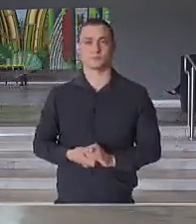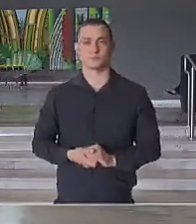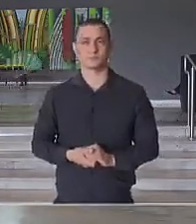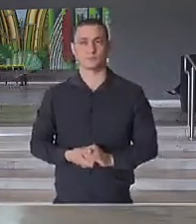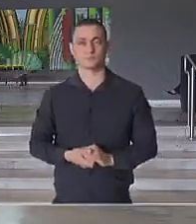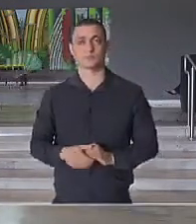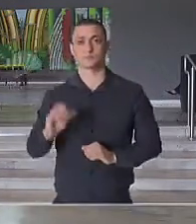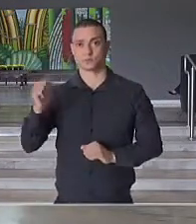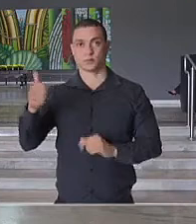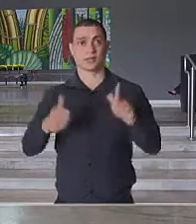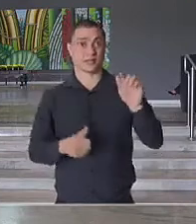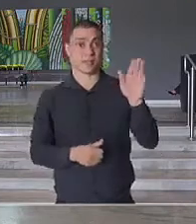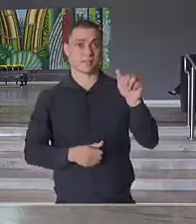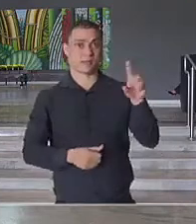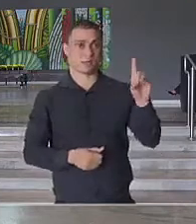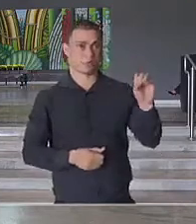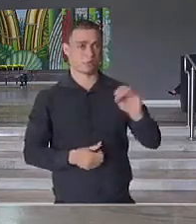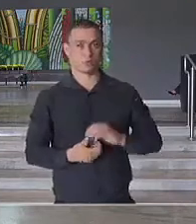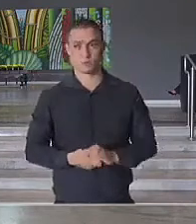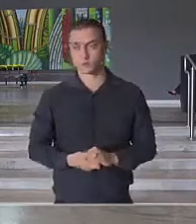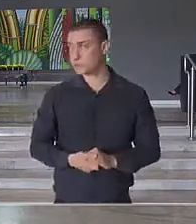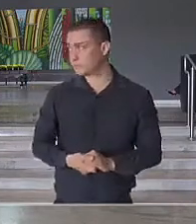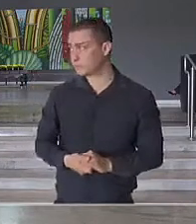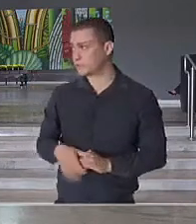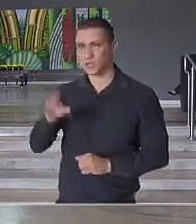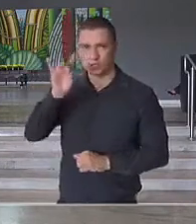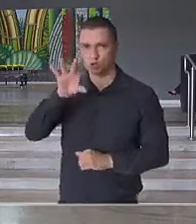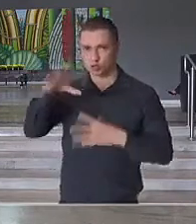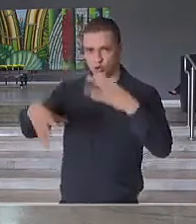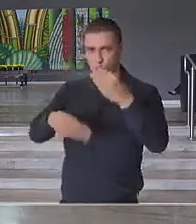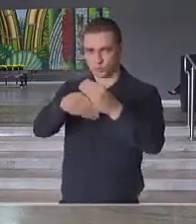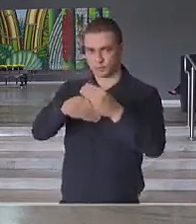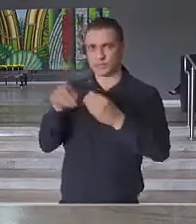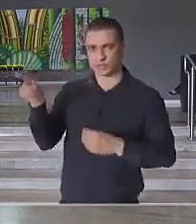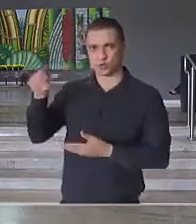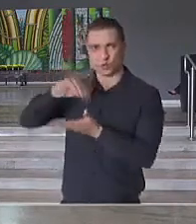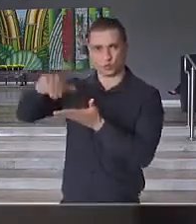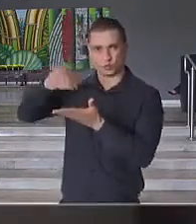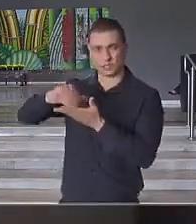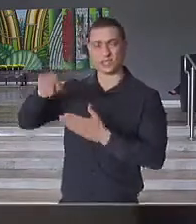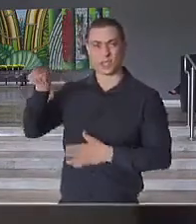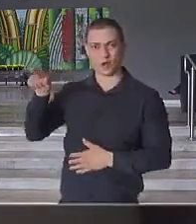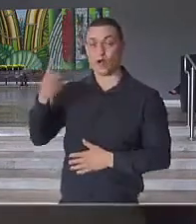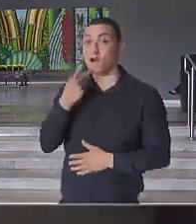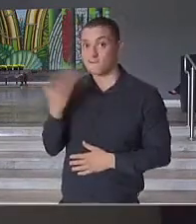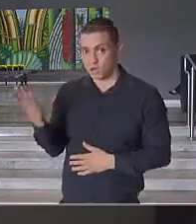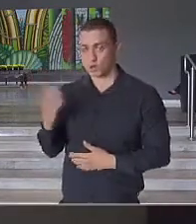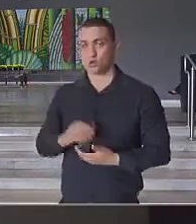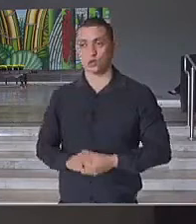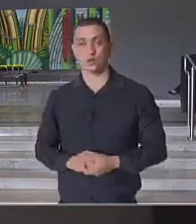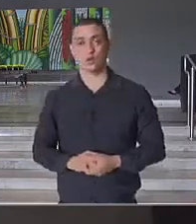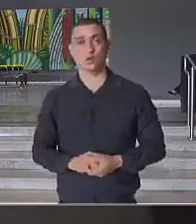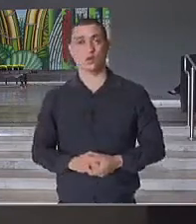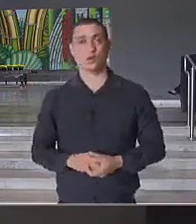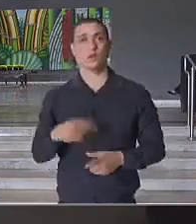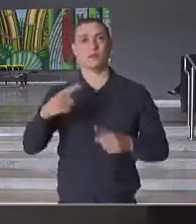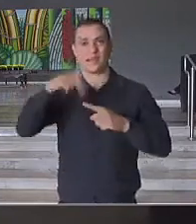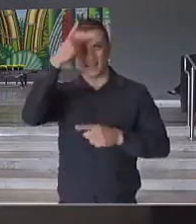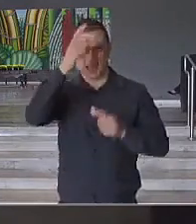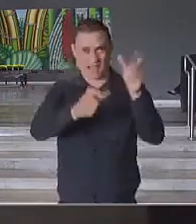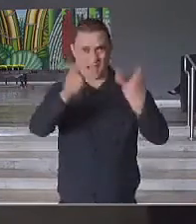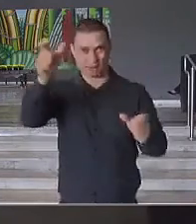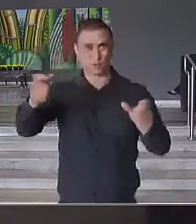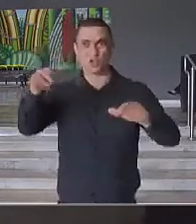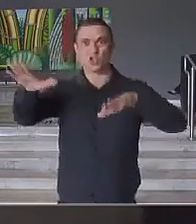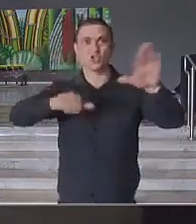Muito bem. Gabardo? Eu quero só complementar o que o secretário Vignoli falou, convocando as pessoas, chamando as